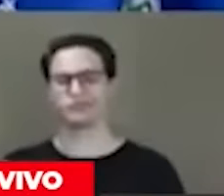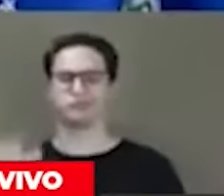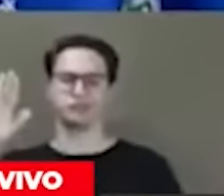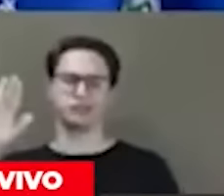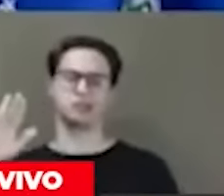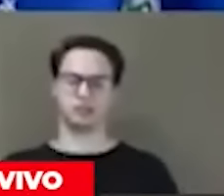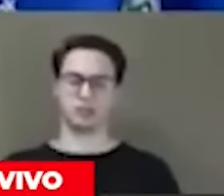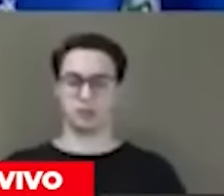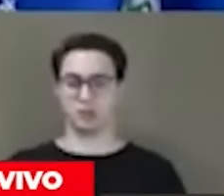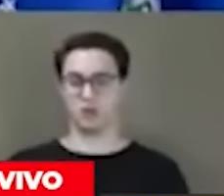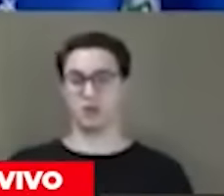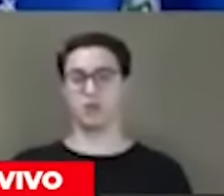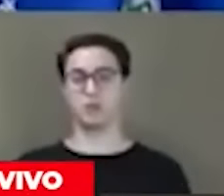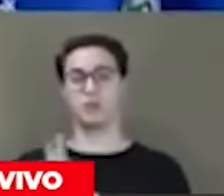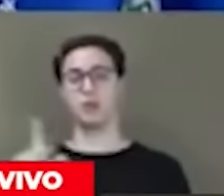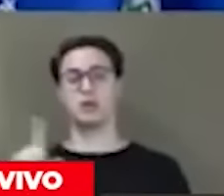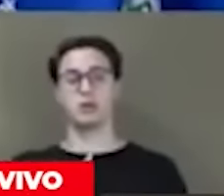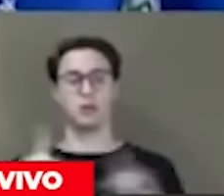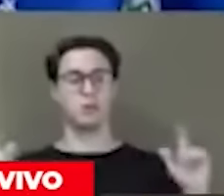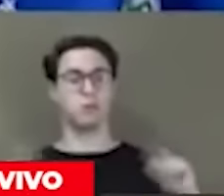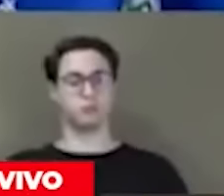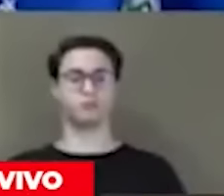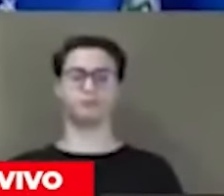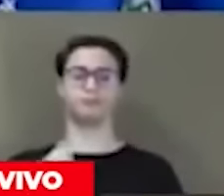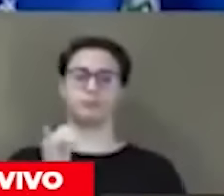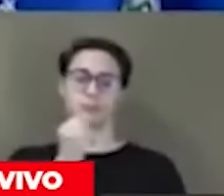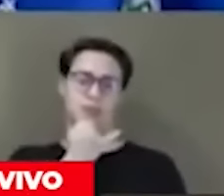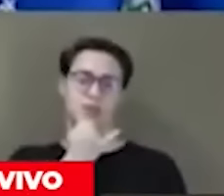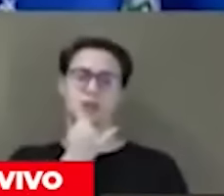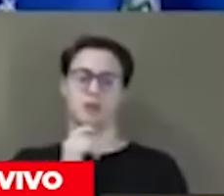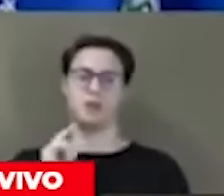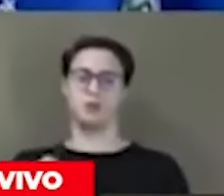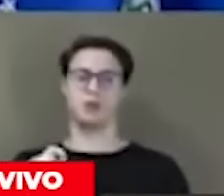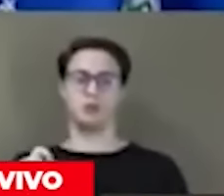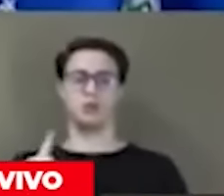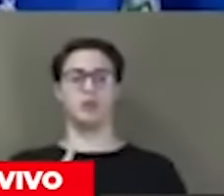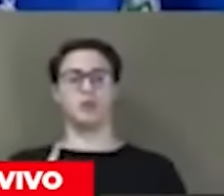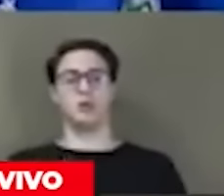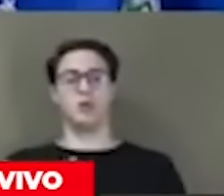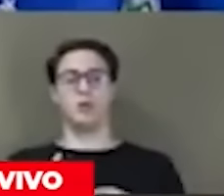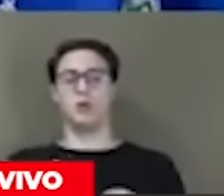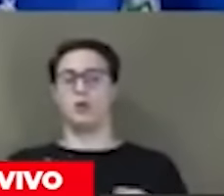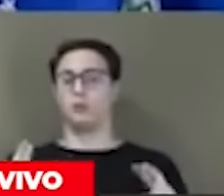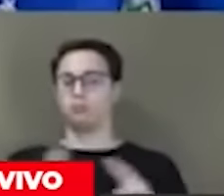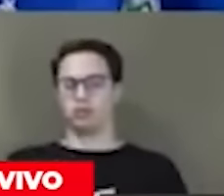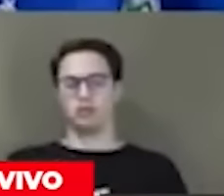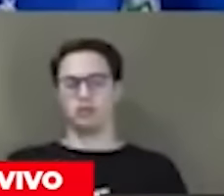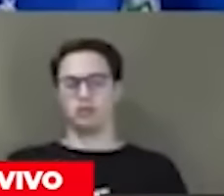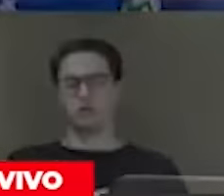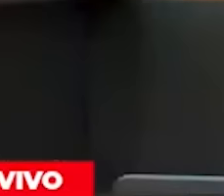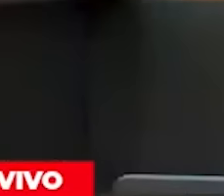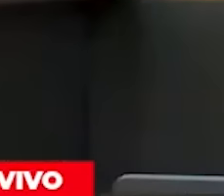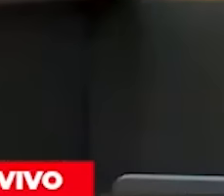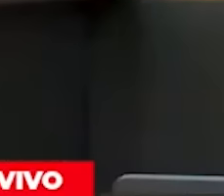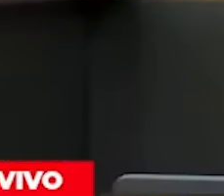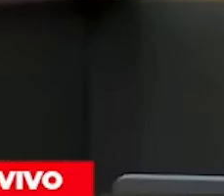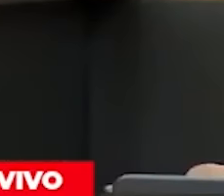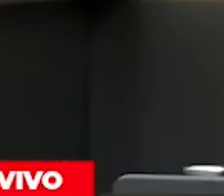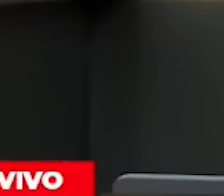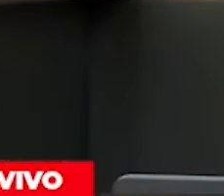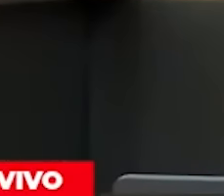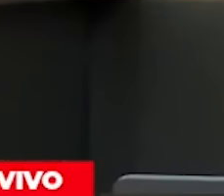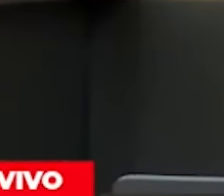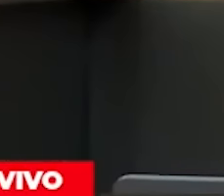indica a possibilidade lamentável de um confronto de gravíssimas consequências bom